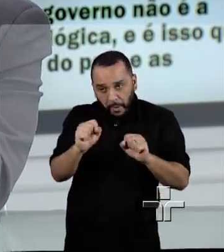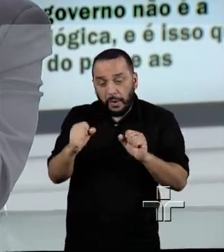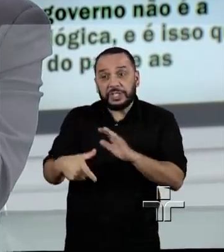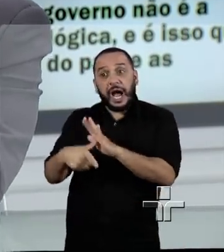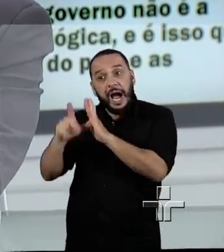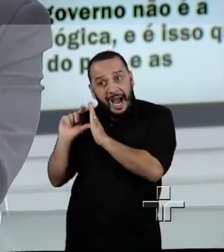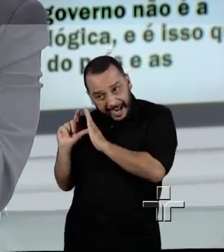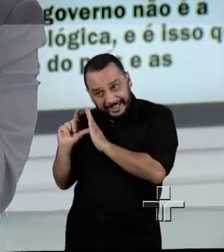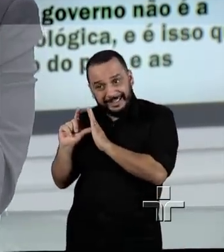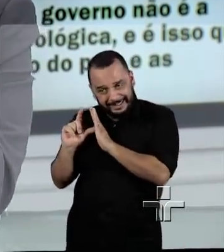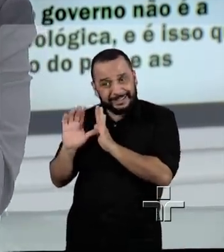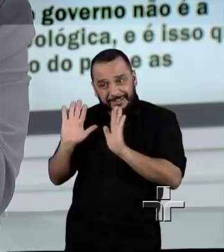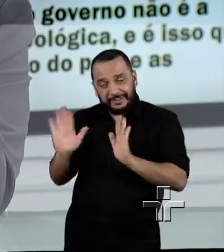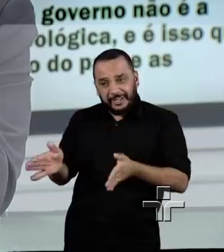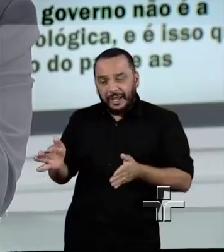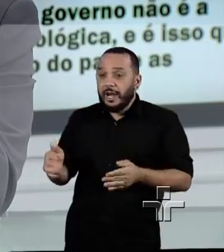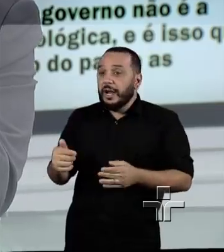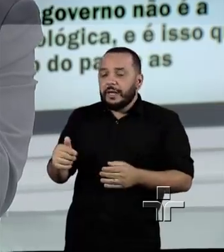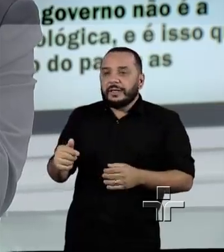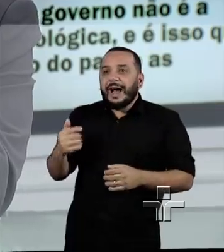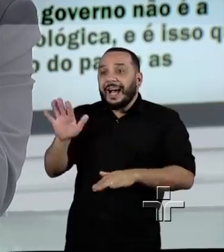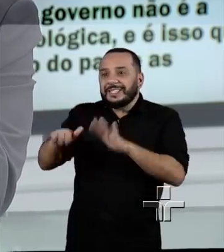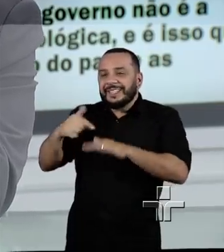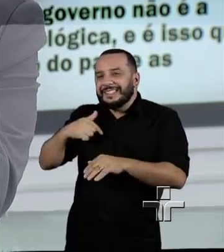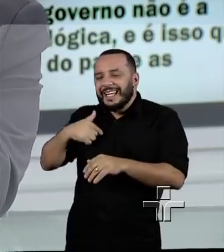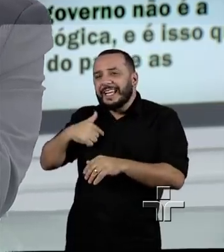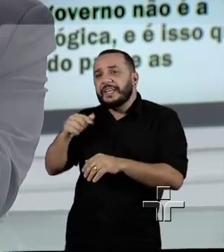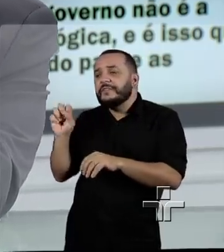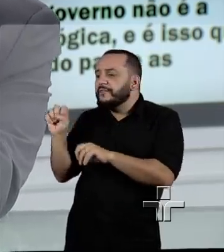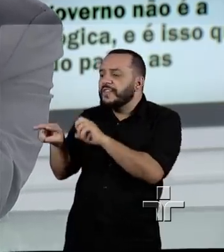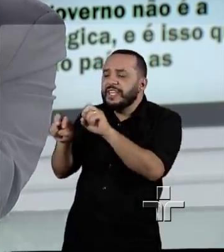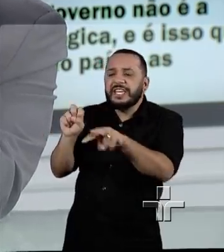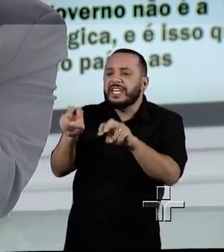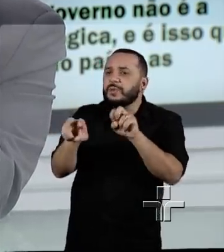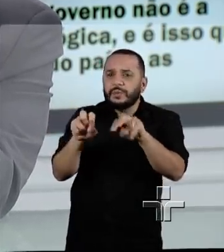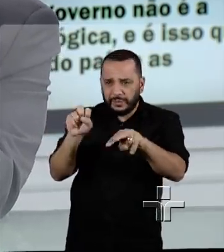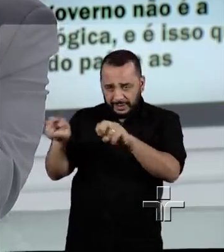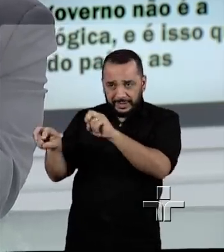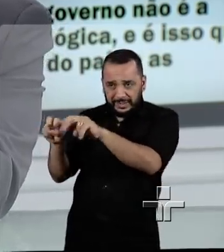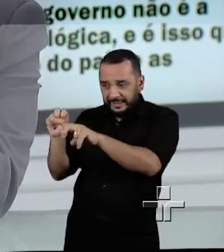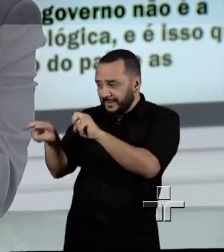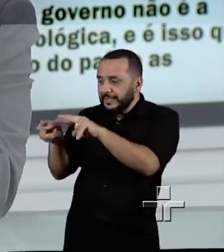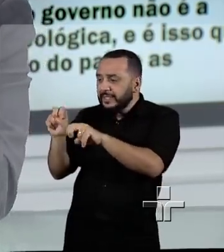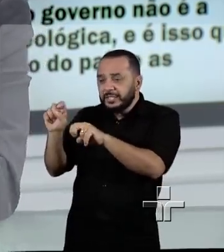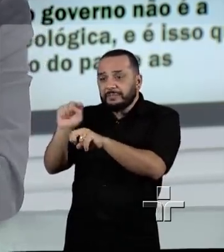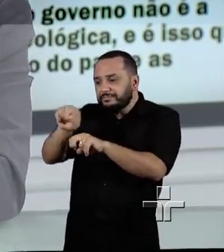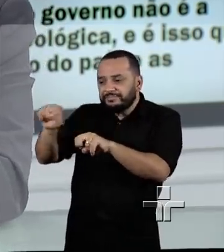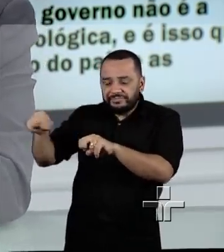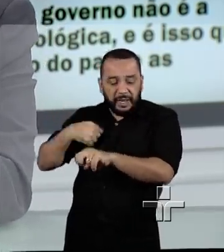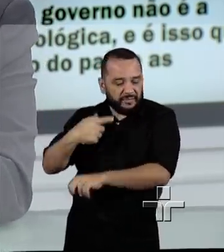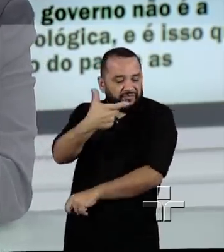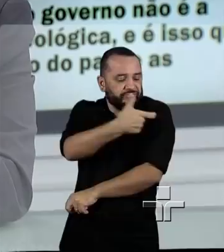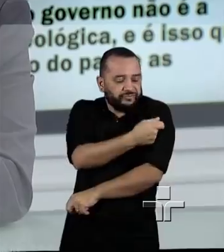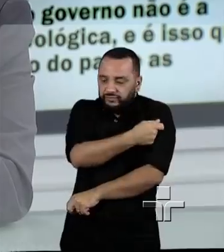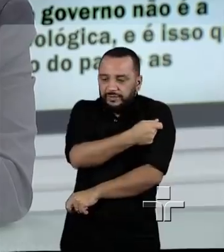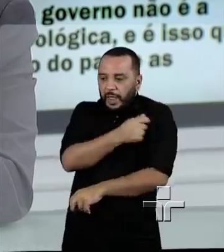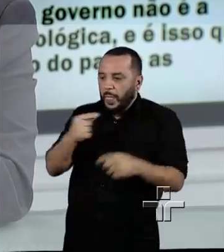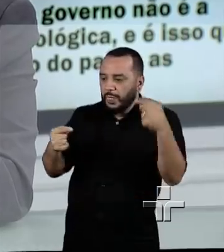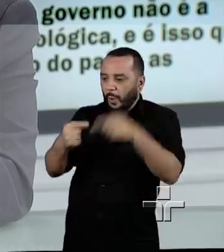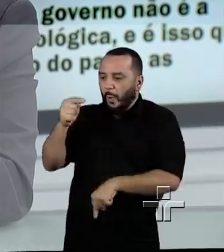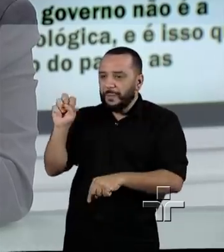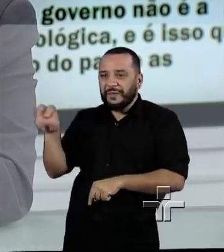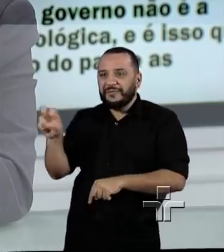Antes, né? Que não pega, quer dizer, a tua vacina não pega o vírus que te infectou, ou você não completou o